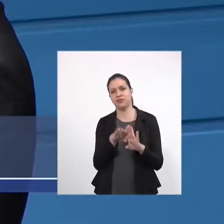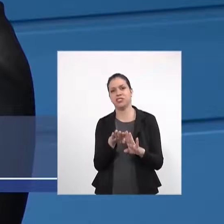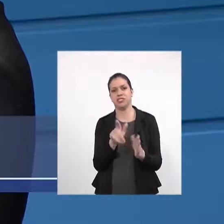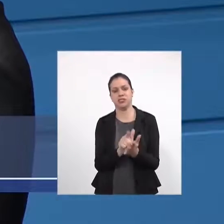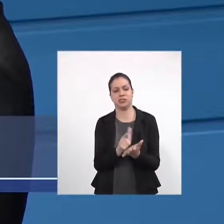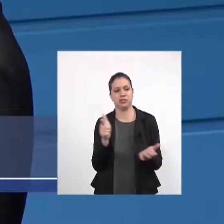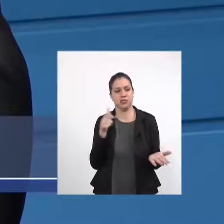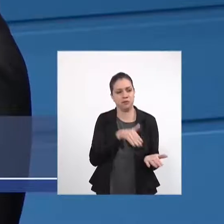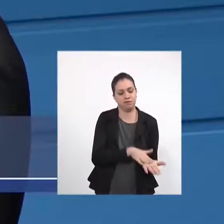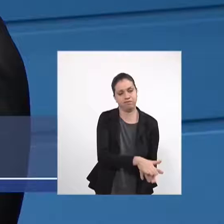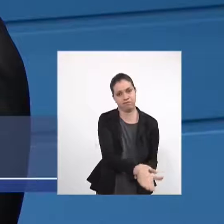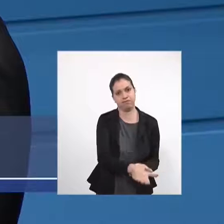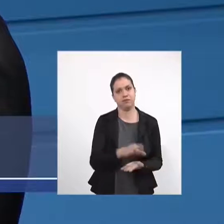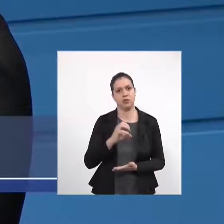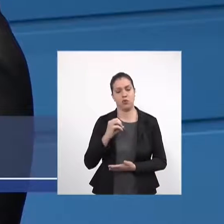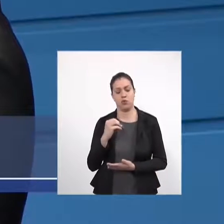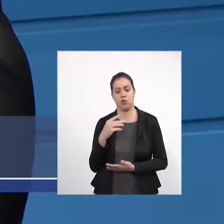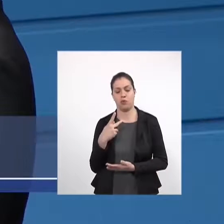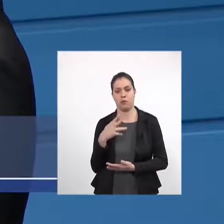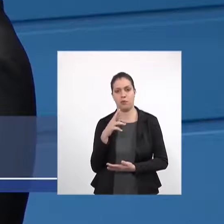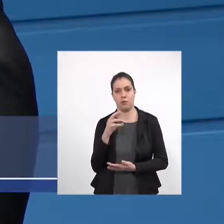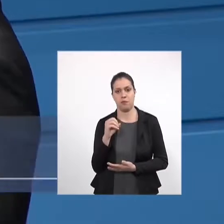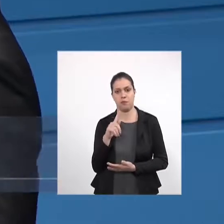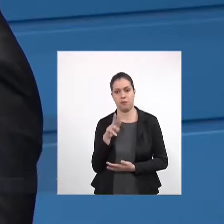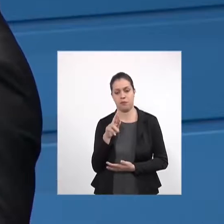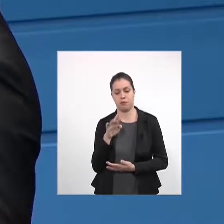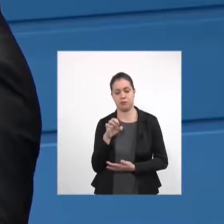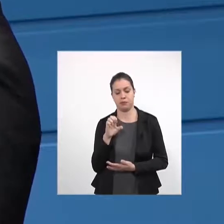edição impressa do Jornal O Progresso.